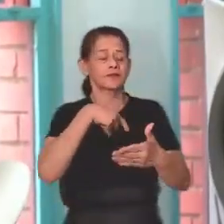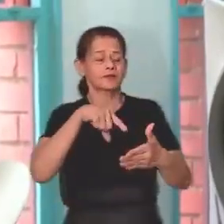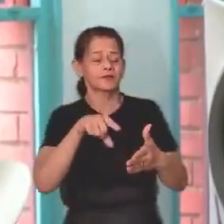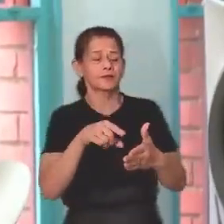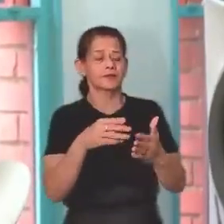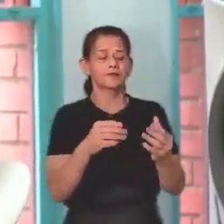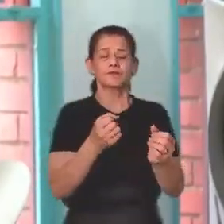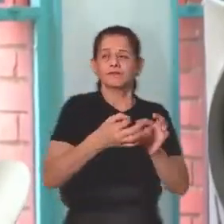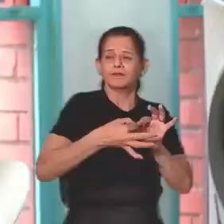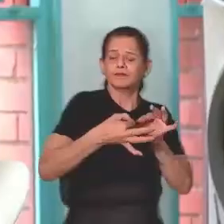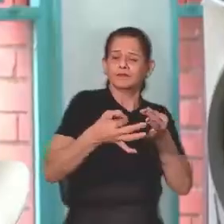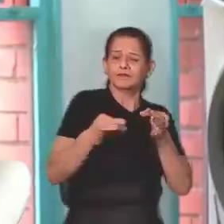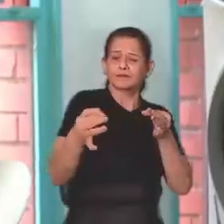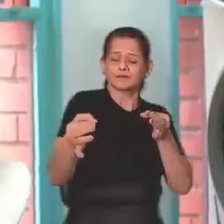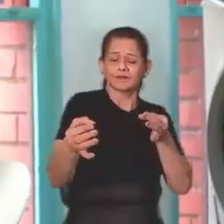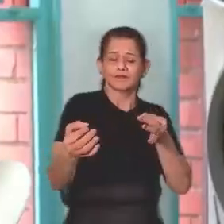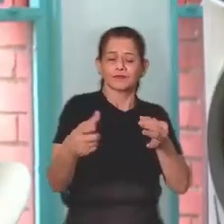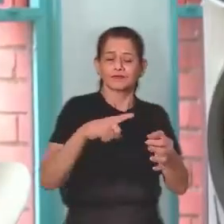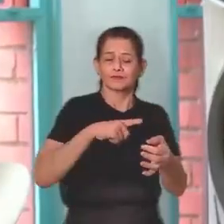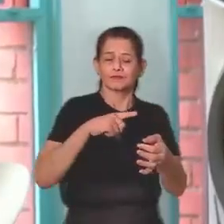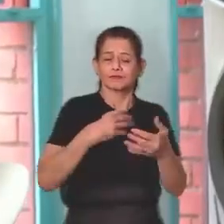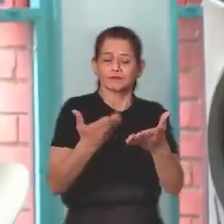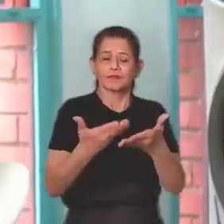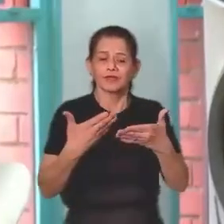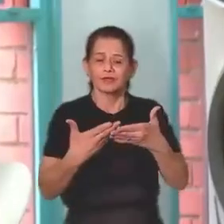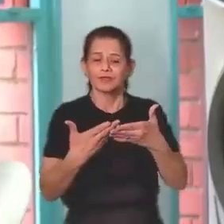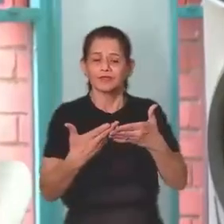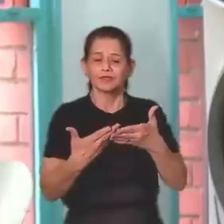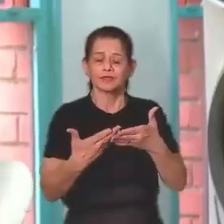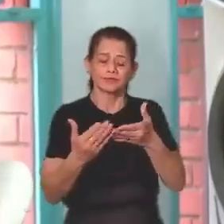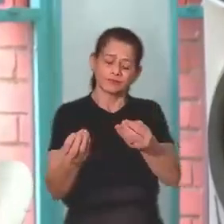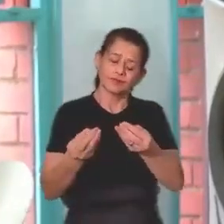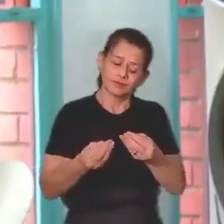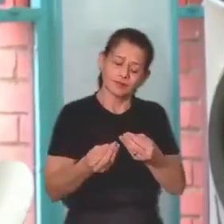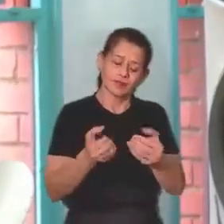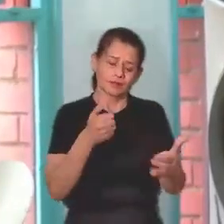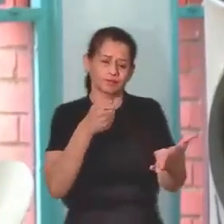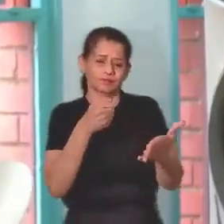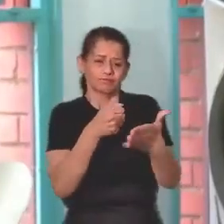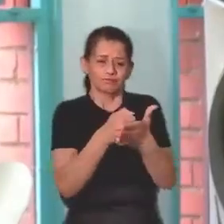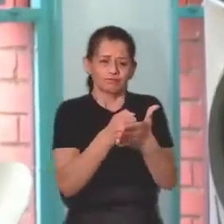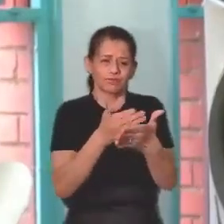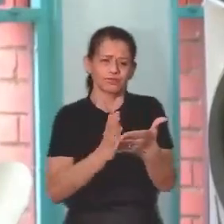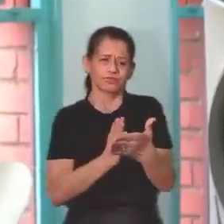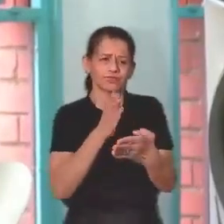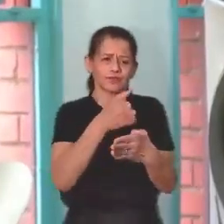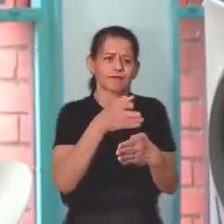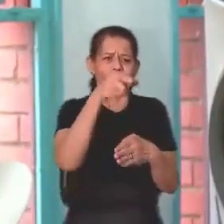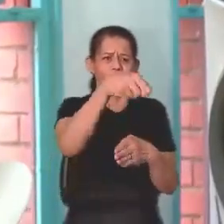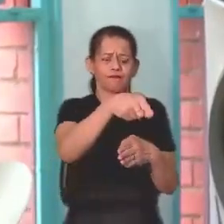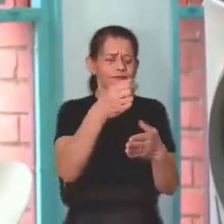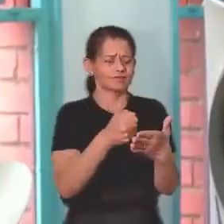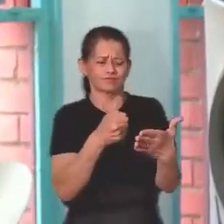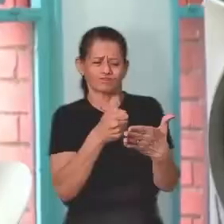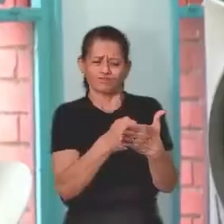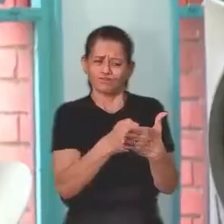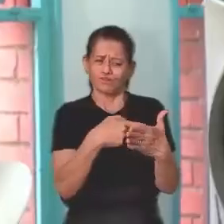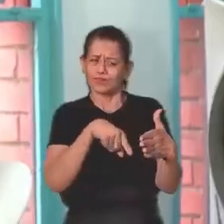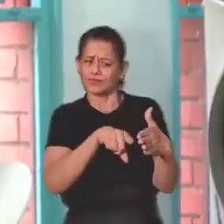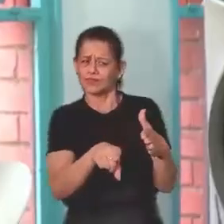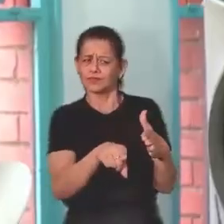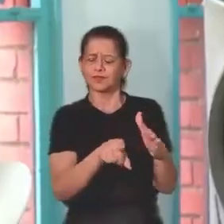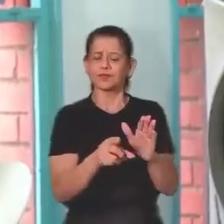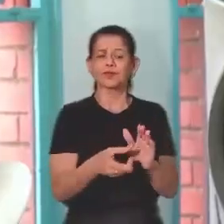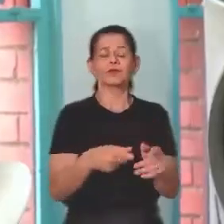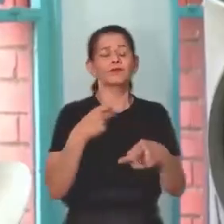para além do acesso, também nos impedem de alcançar, né, de acessar esses lugares.